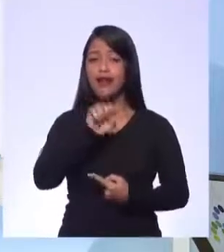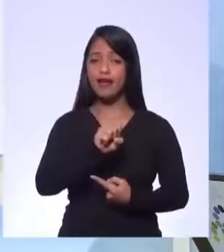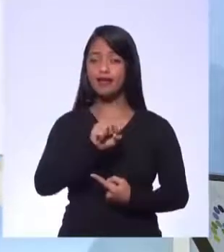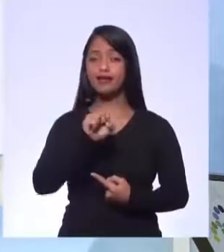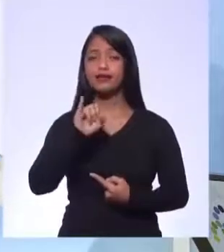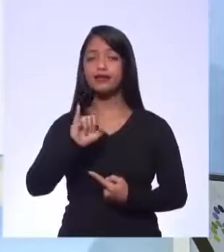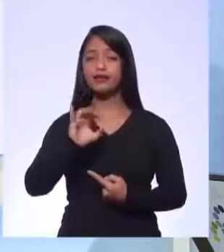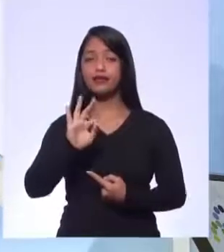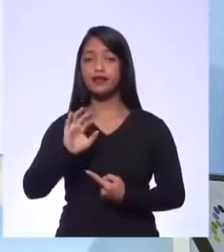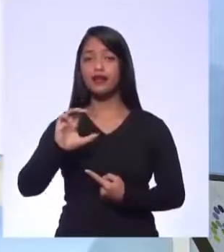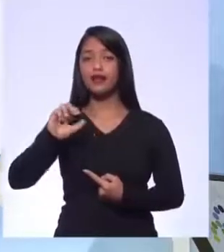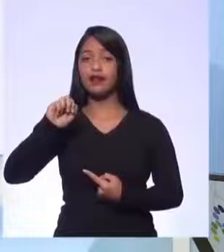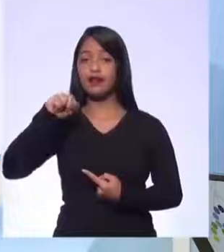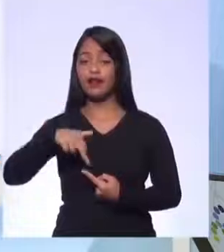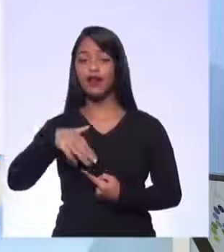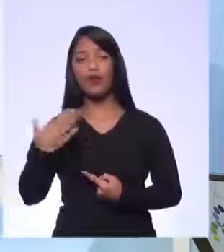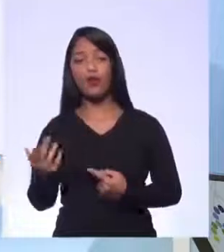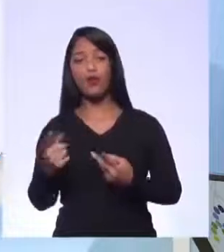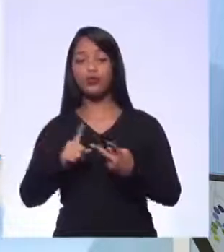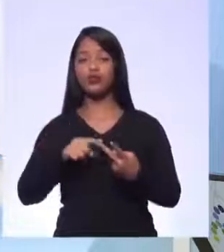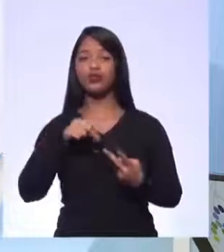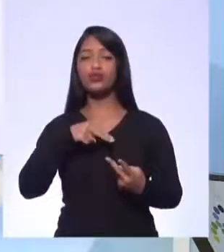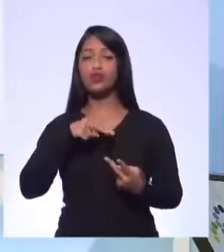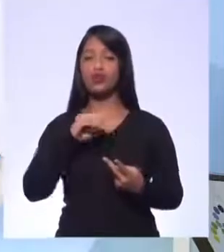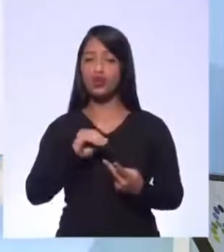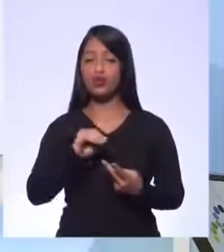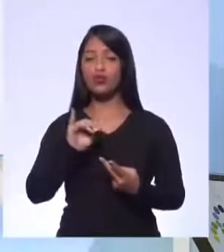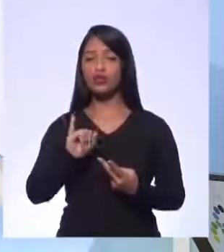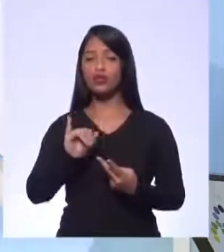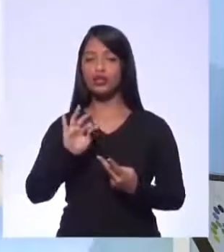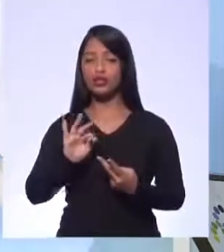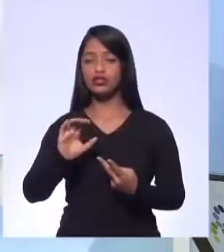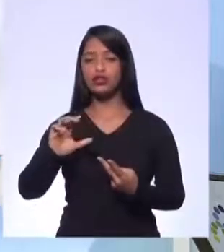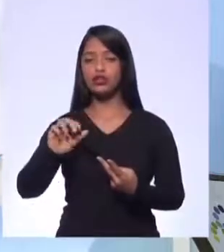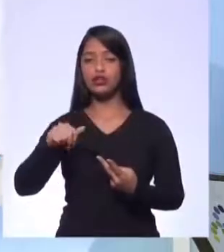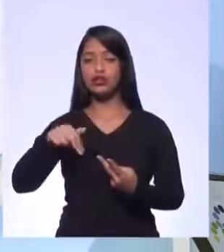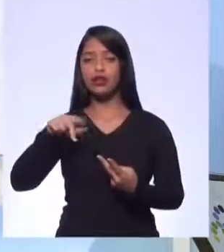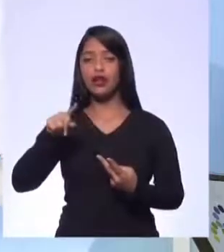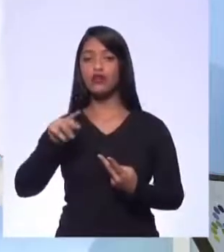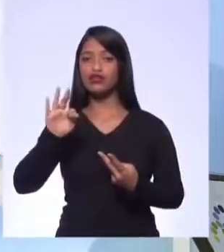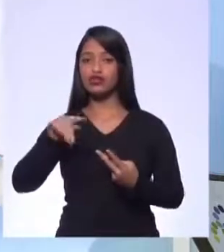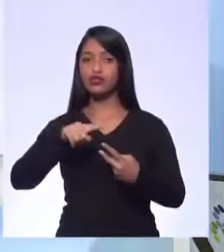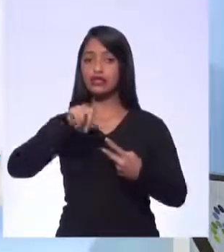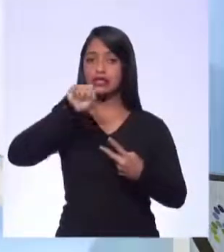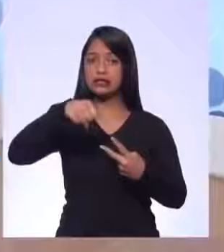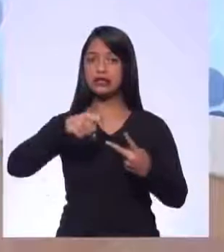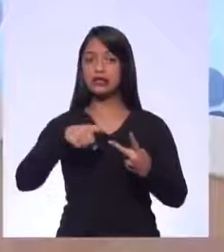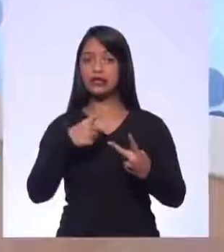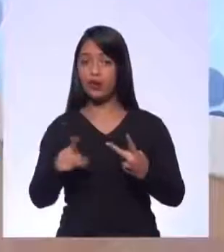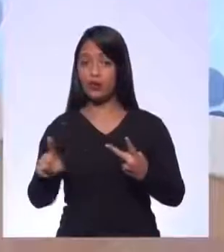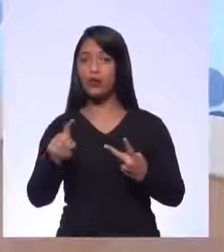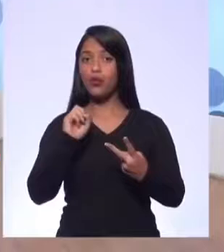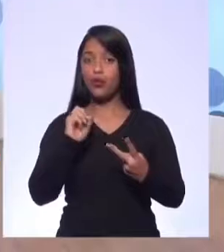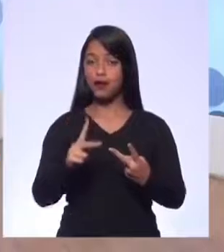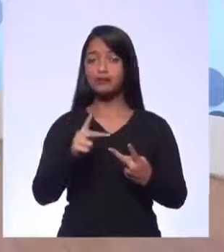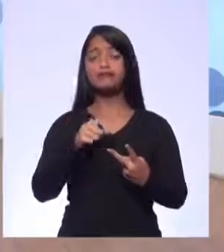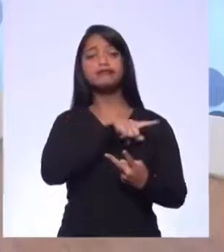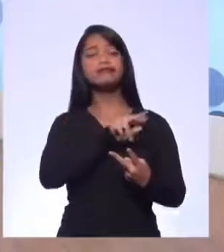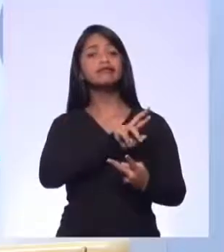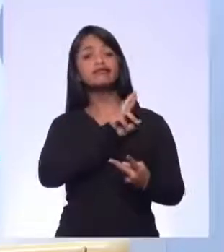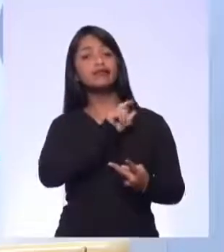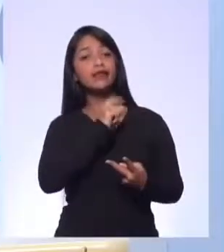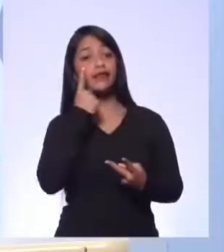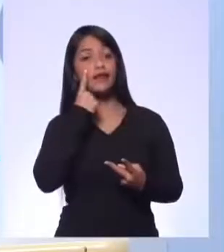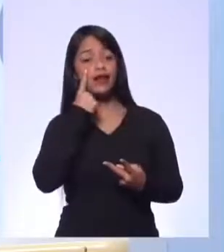questão, usando os cognatos, você vai deduzir qual é o significado dela. Vamos ver o que eles responderam? Então, tem o pessoal que está respondendo,